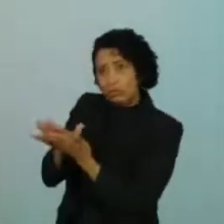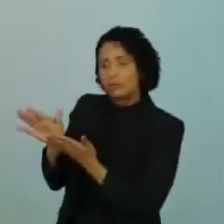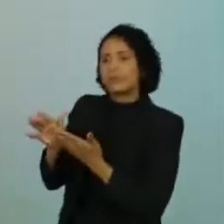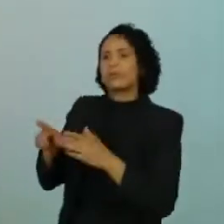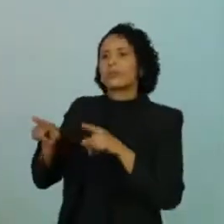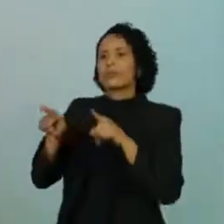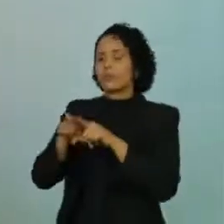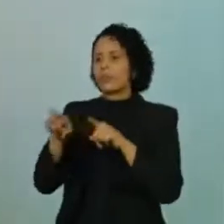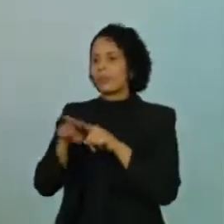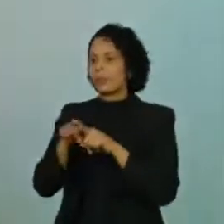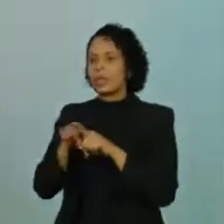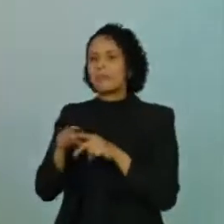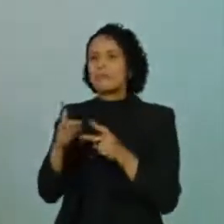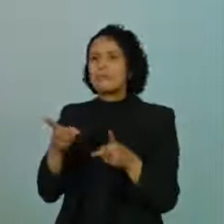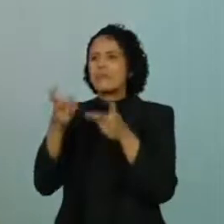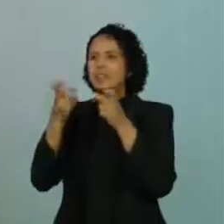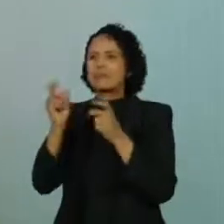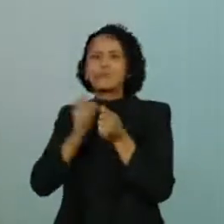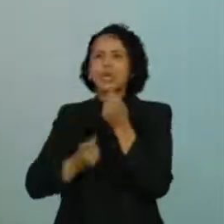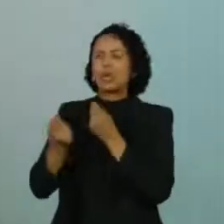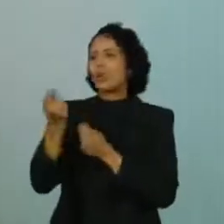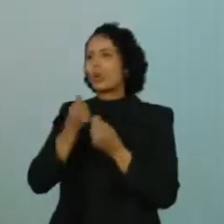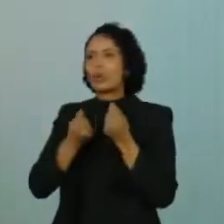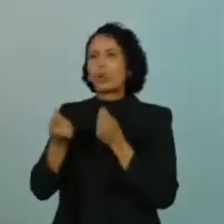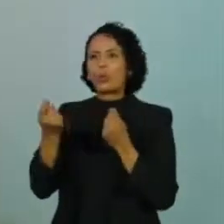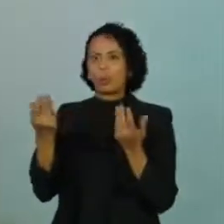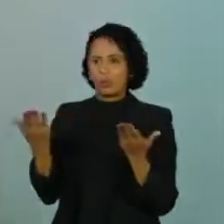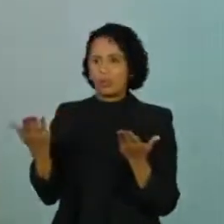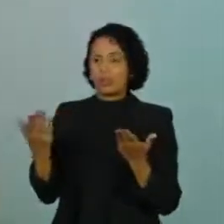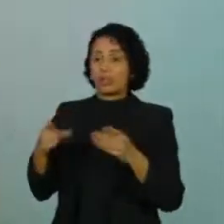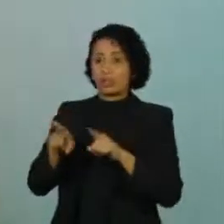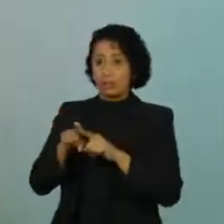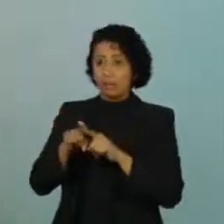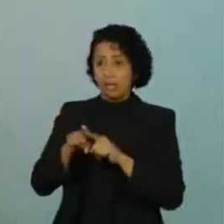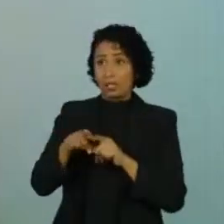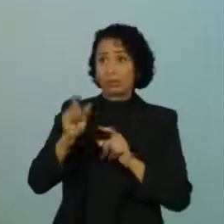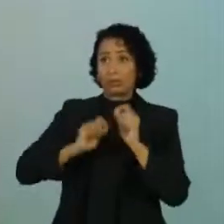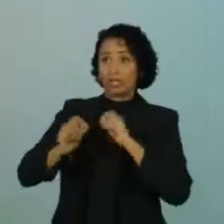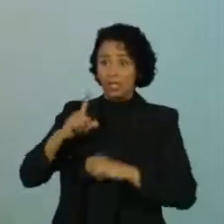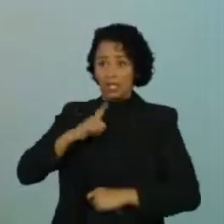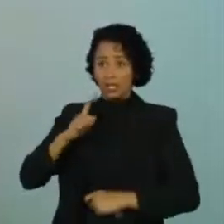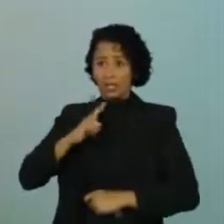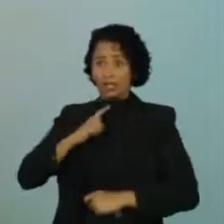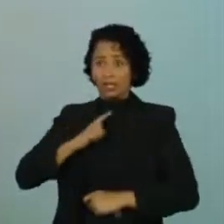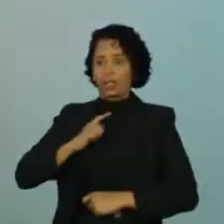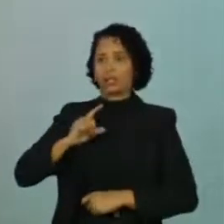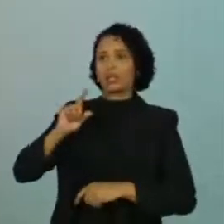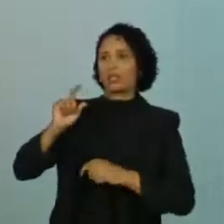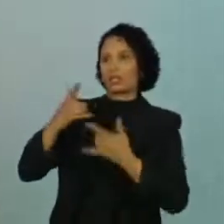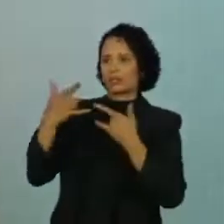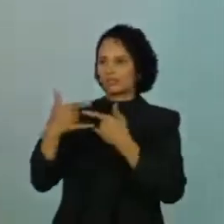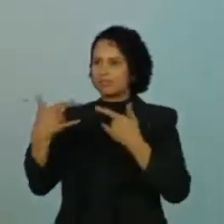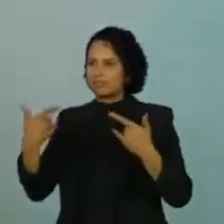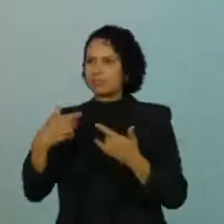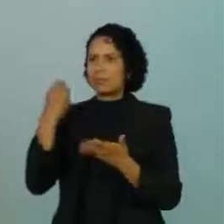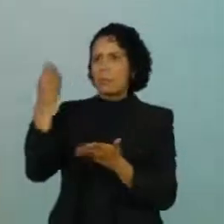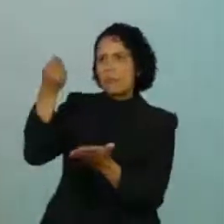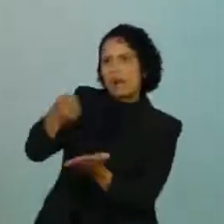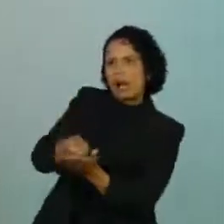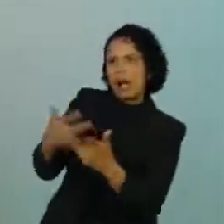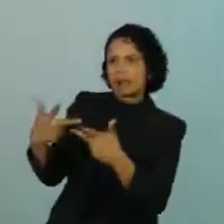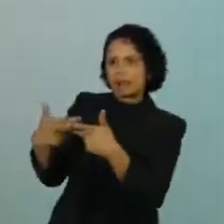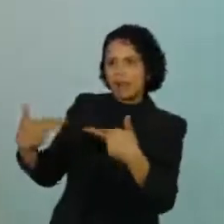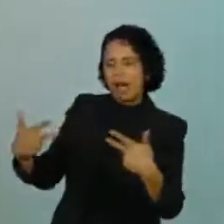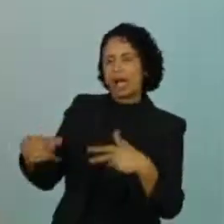redução, e principalmente olhar aquelas contas fixas que a gente consegue sim trabalhar nelas,